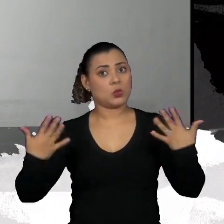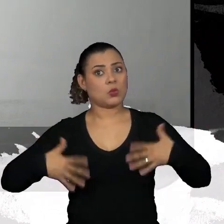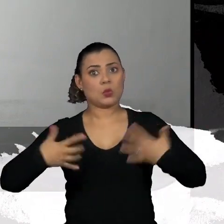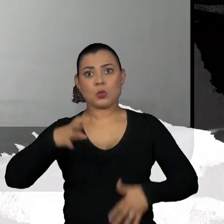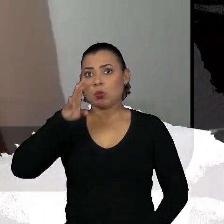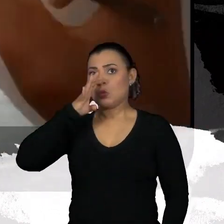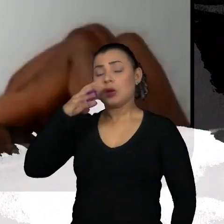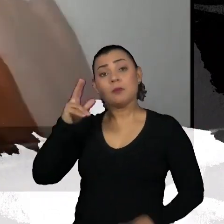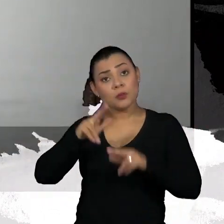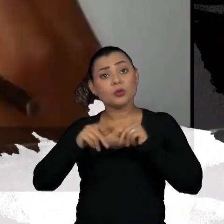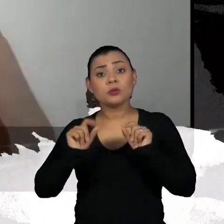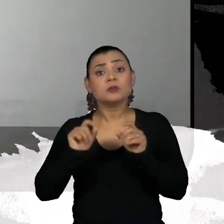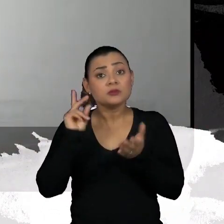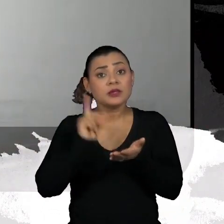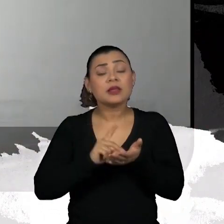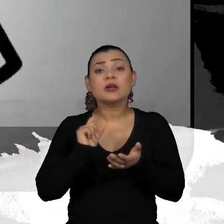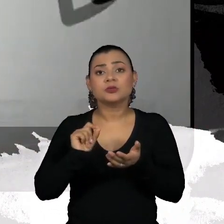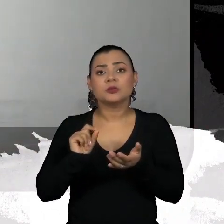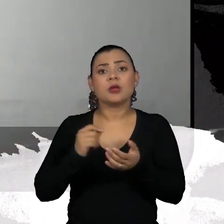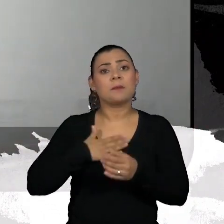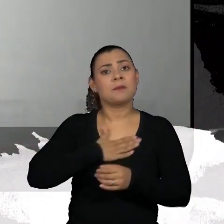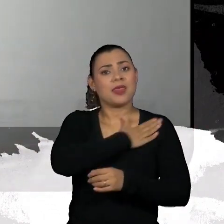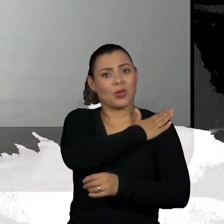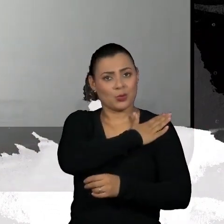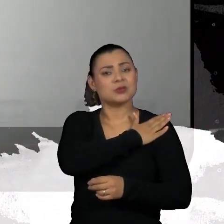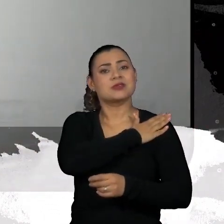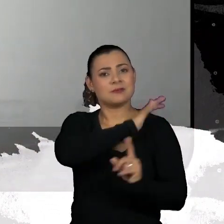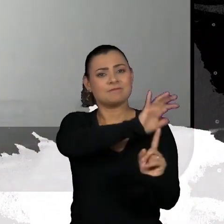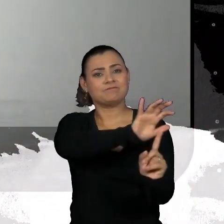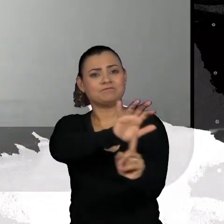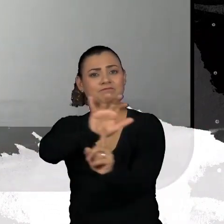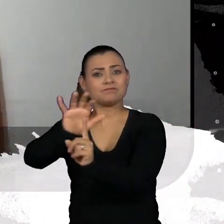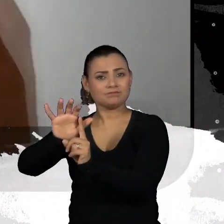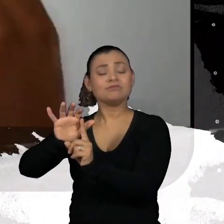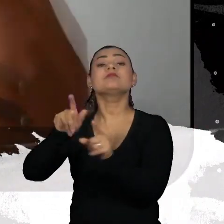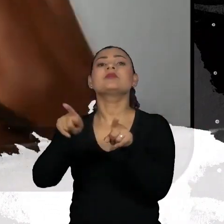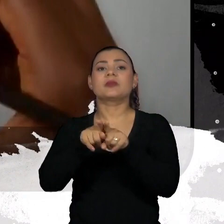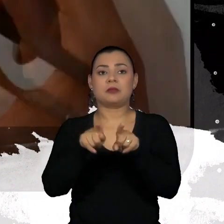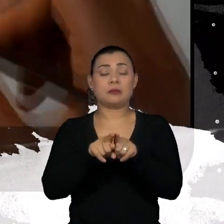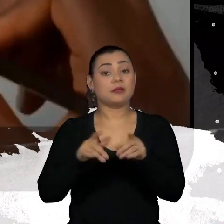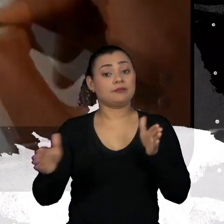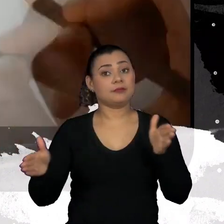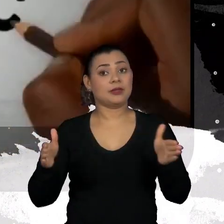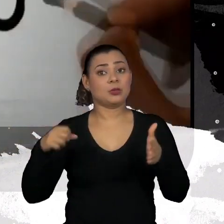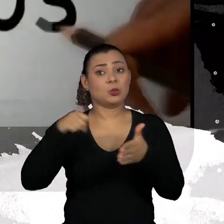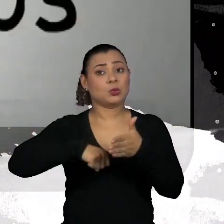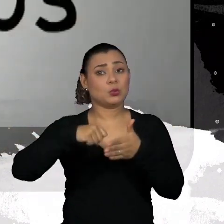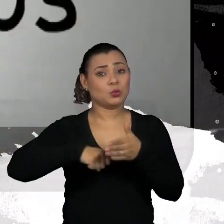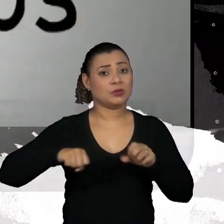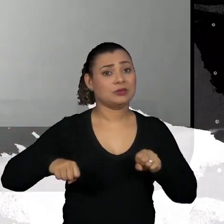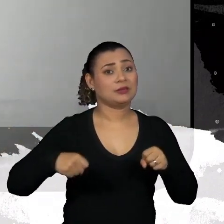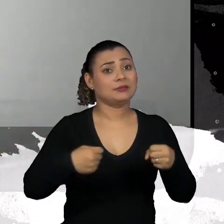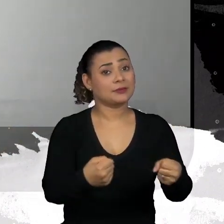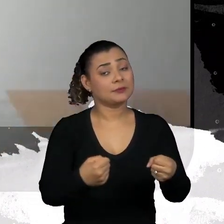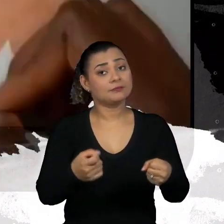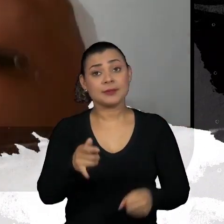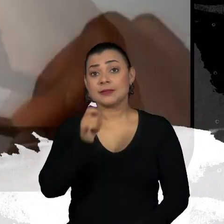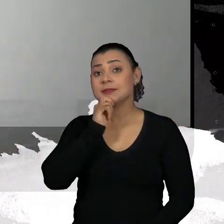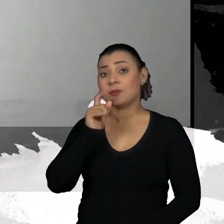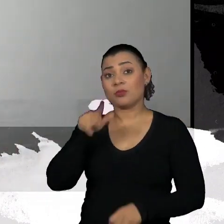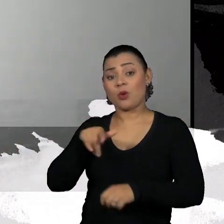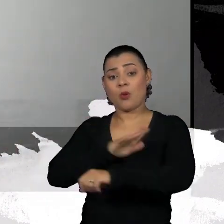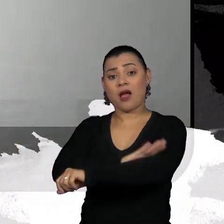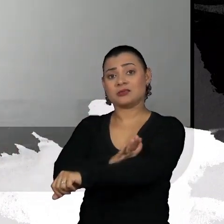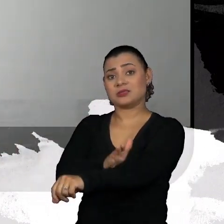Pois a falta de conhecimento pode gerar preconceito e vários outros problemas fortemente presentes nessa nossa querida sociedade, como por exemplo o